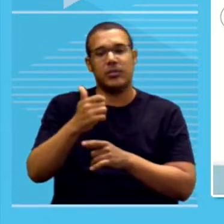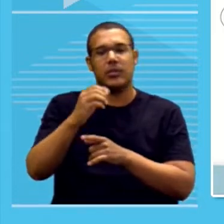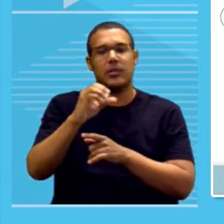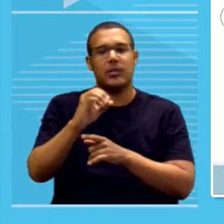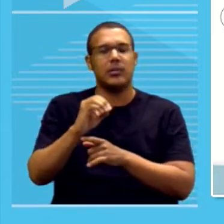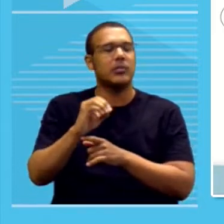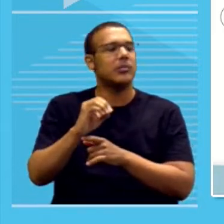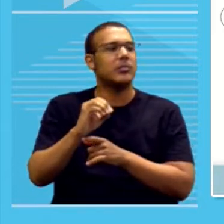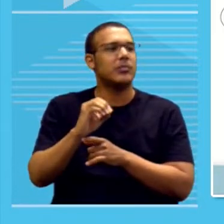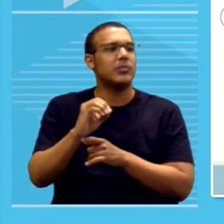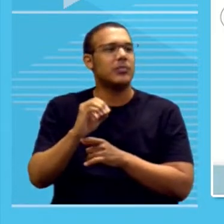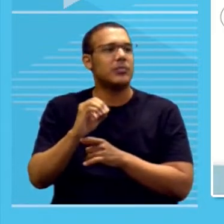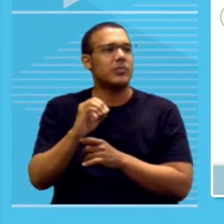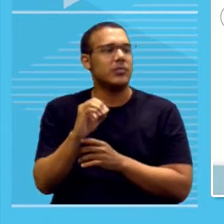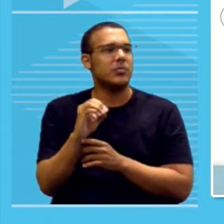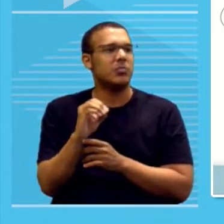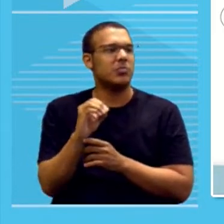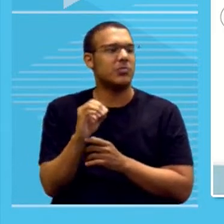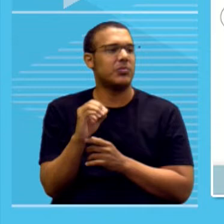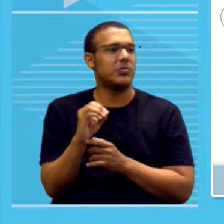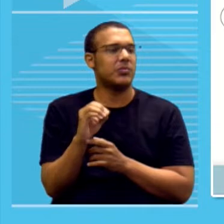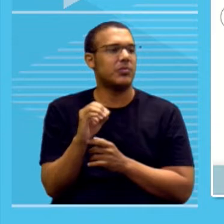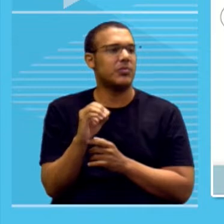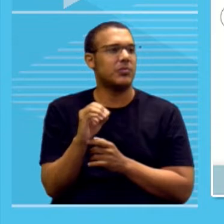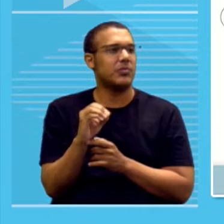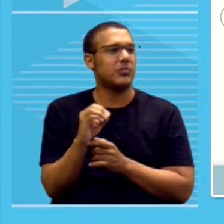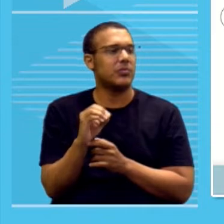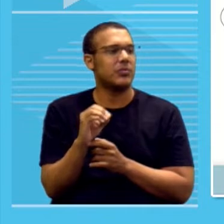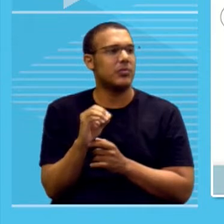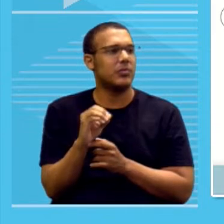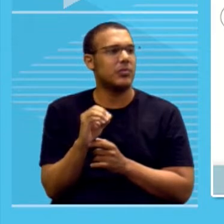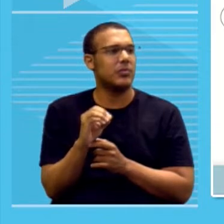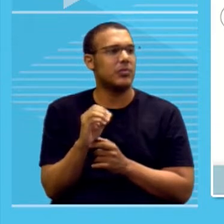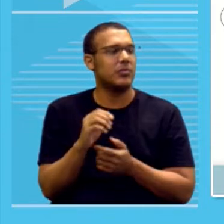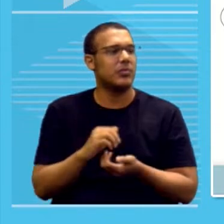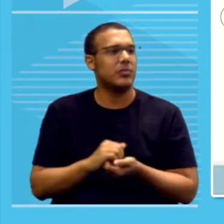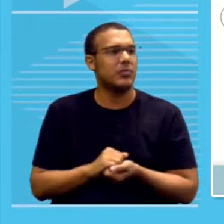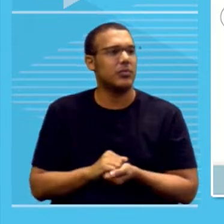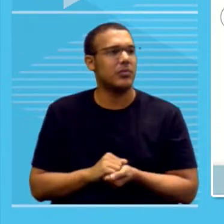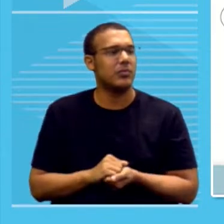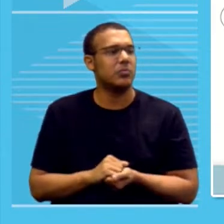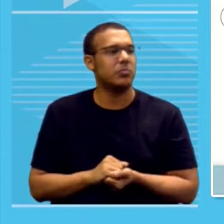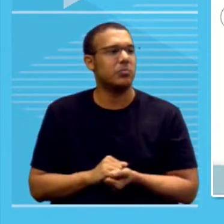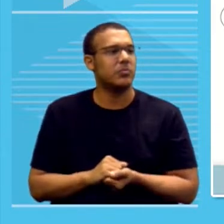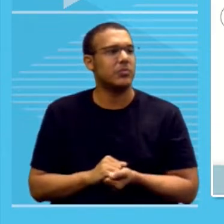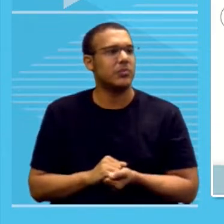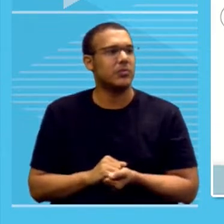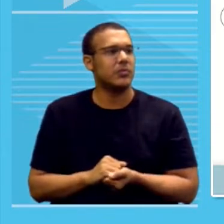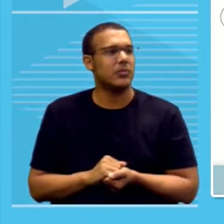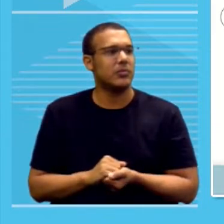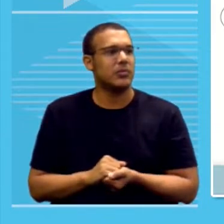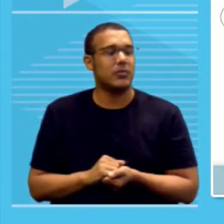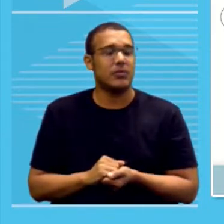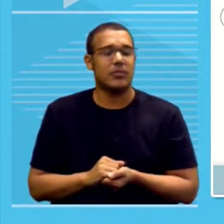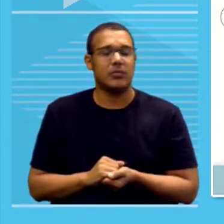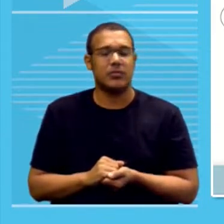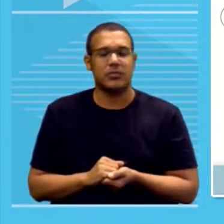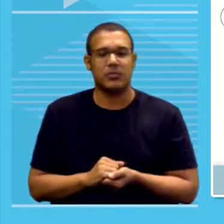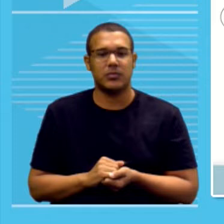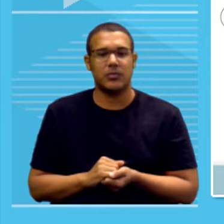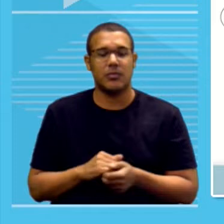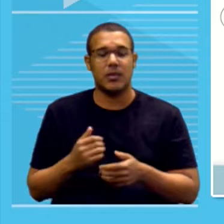Professor a distância entre os pontos A e B vale 10 então ele tá dizendo para mim que a distância entre os pontos